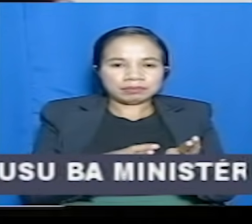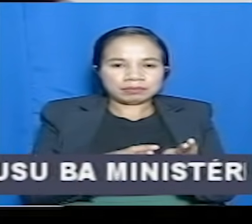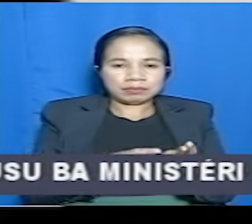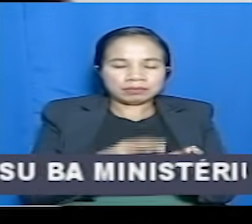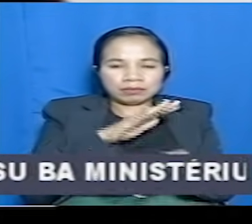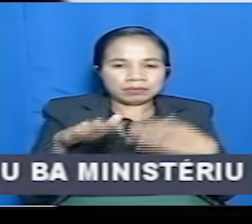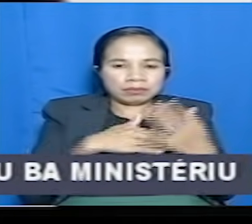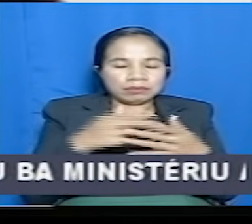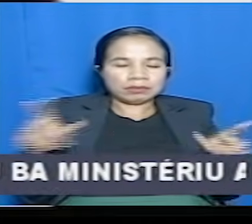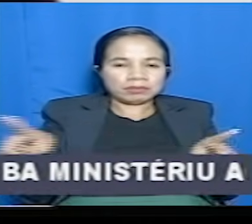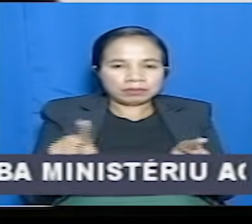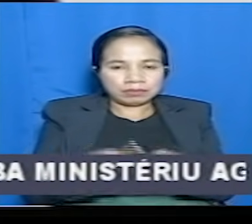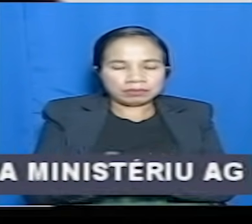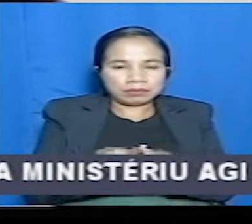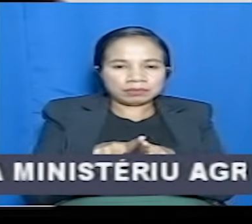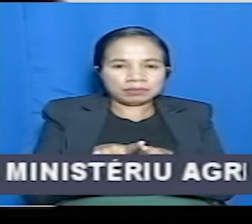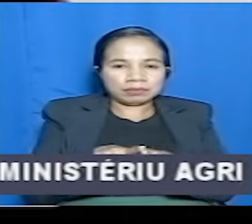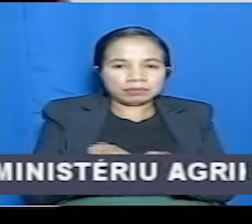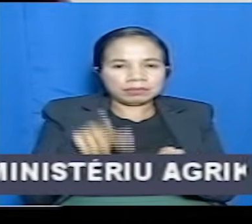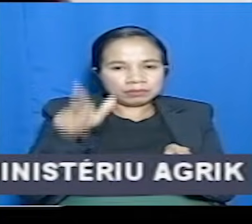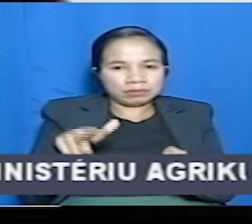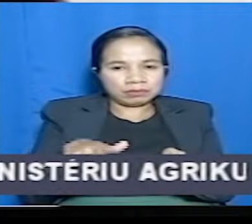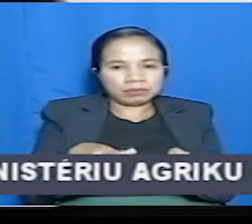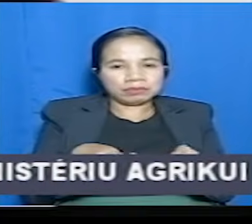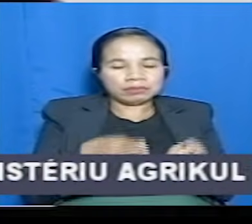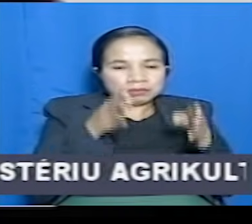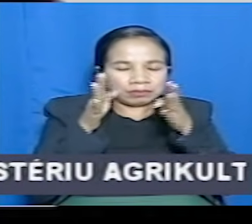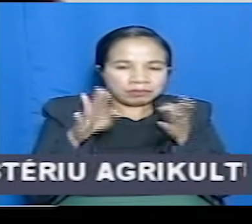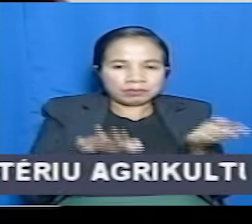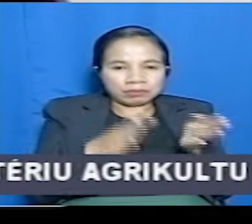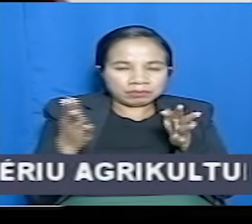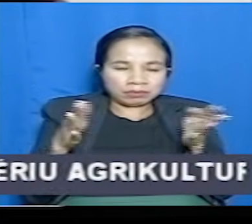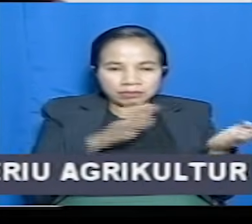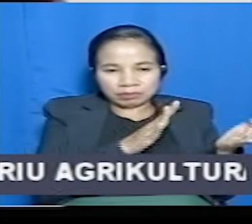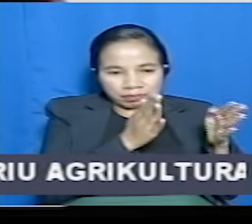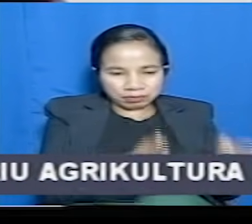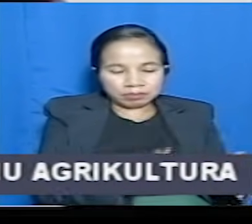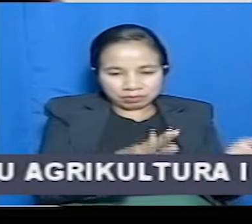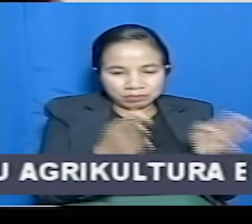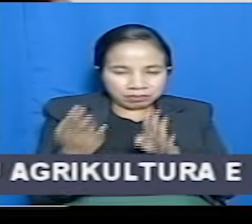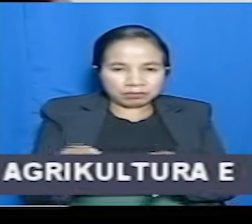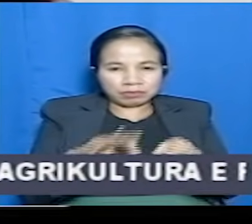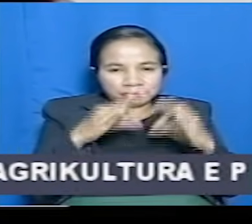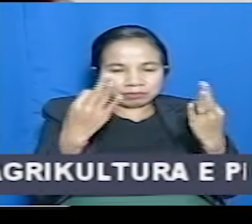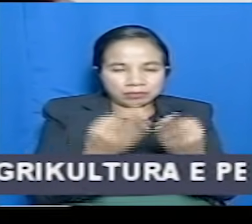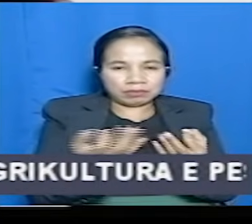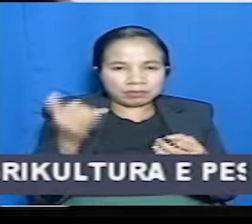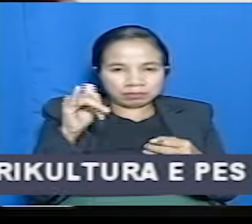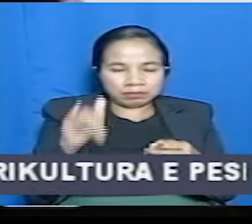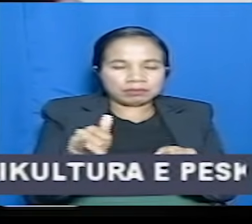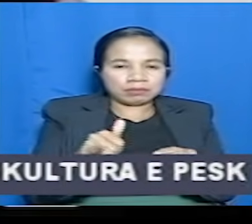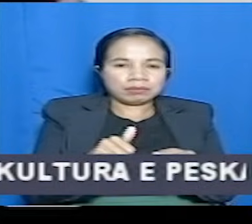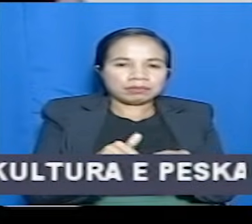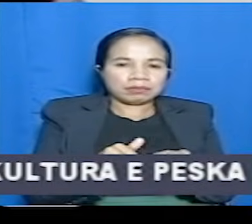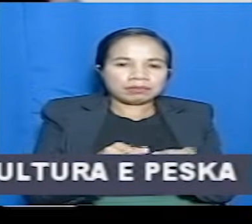tuto, a nesan roto, nebe o sido de Matibian coi, a família se ilori, para a família se ilori nia guia de óbito,